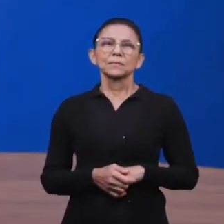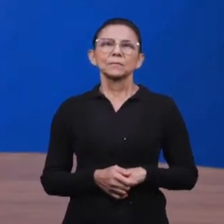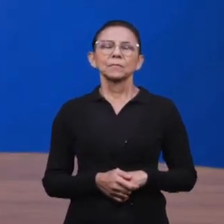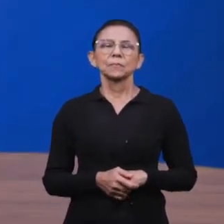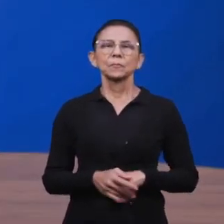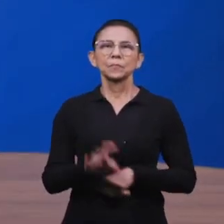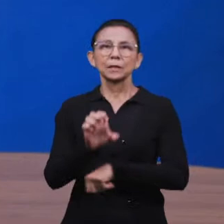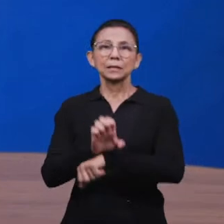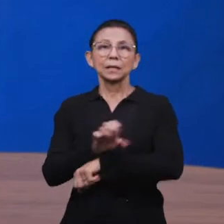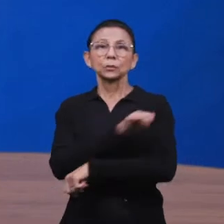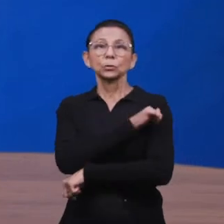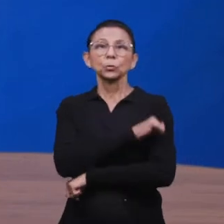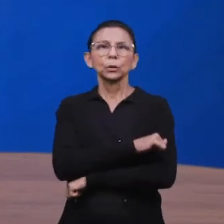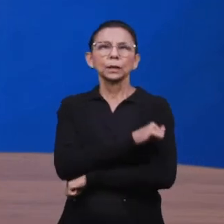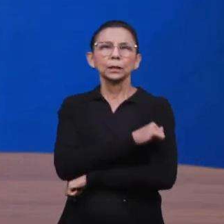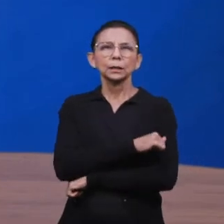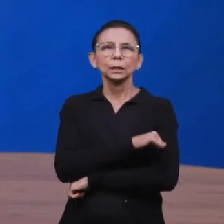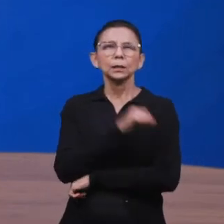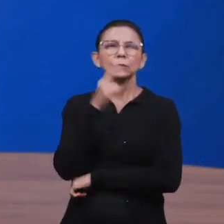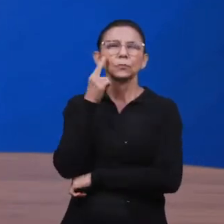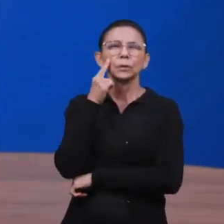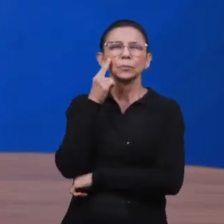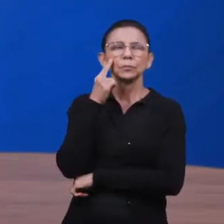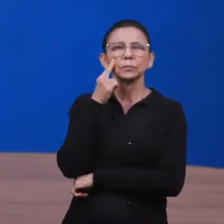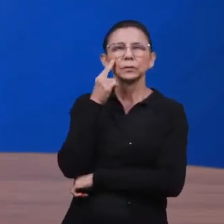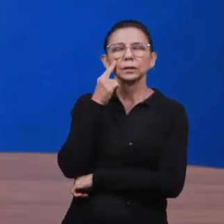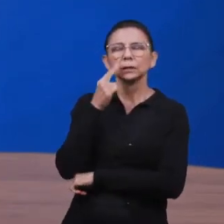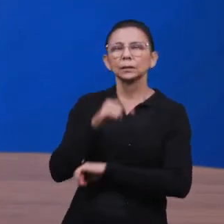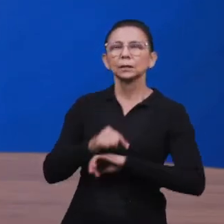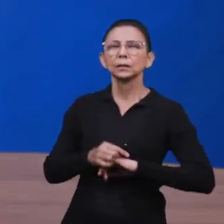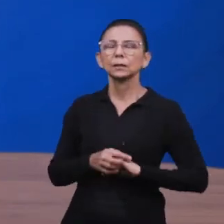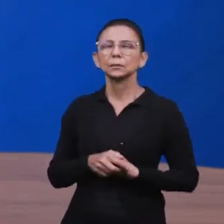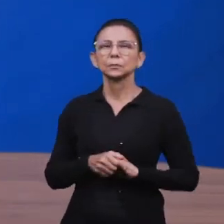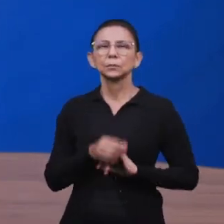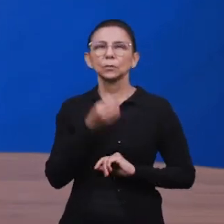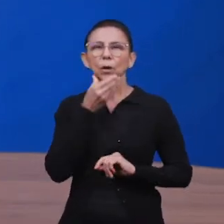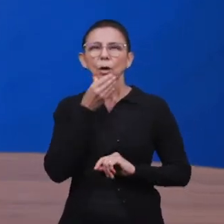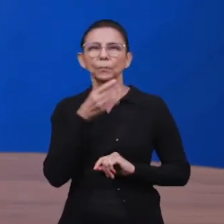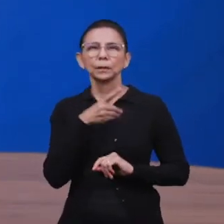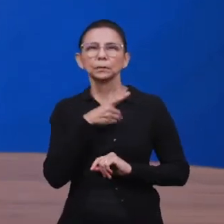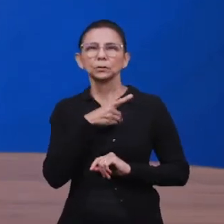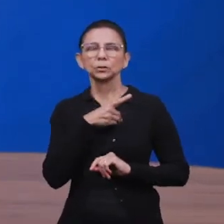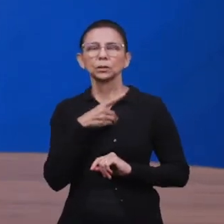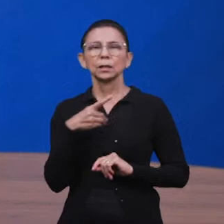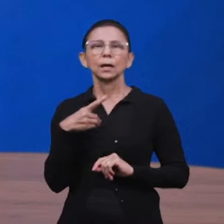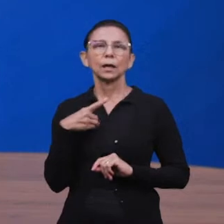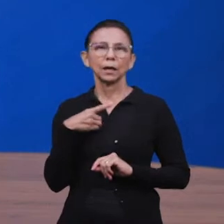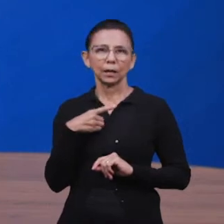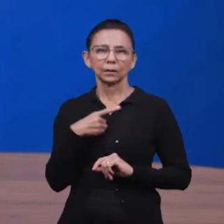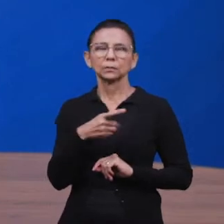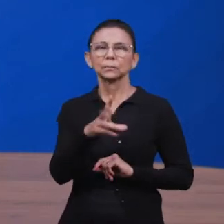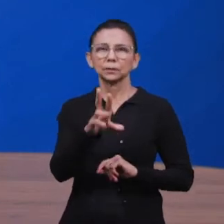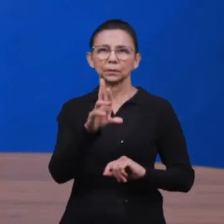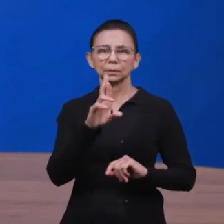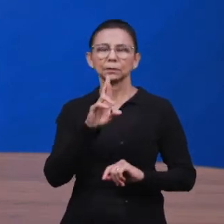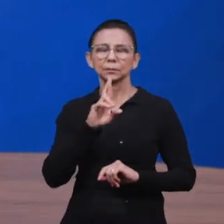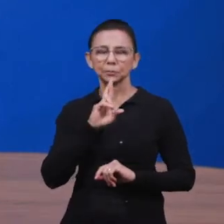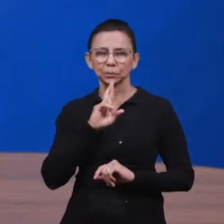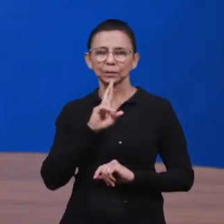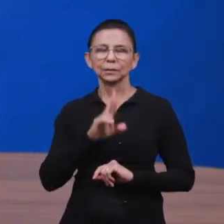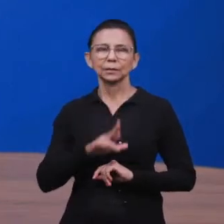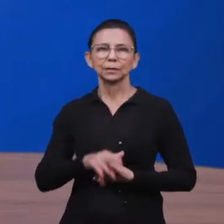pelo estado do Rio de Janeiro, a nossa igreja lá em Duque de Caxias, e quem vai dar a resposta é um diácono, nosso irmão, o